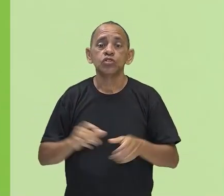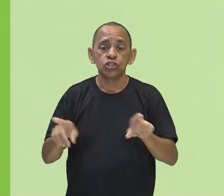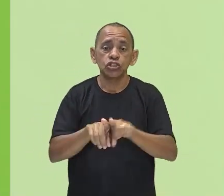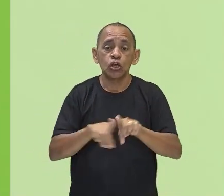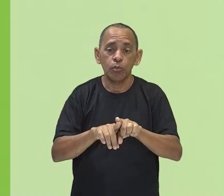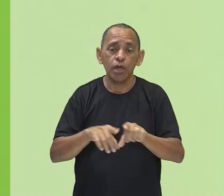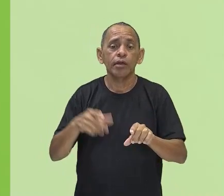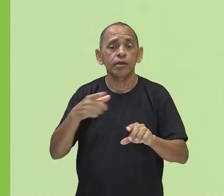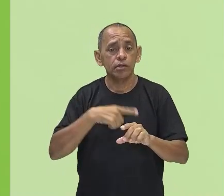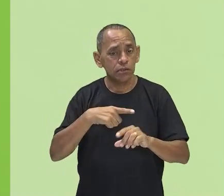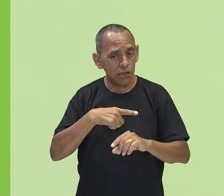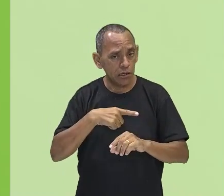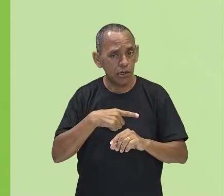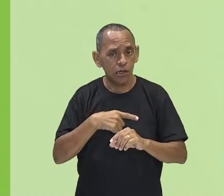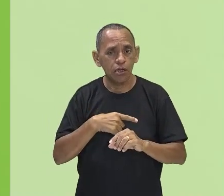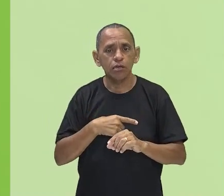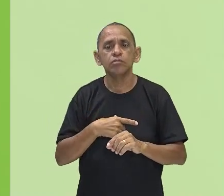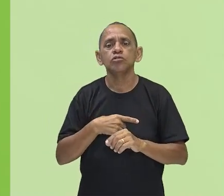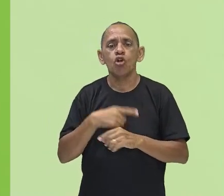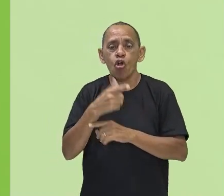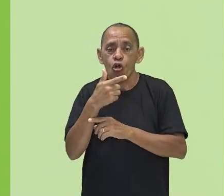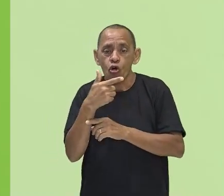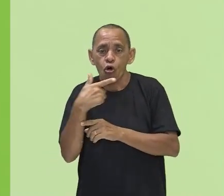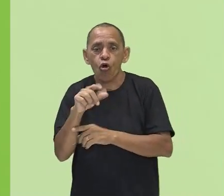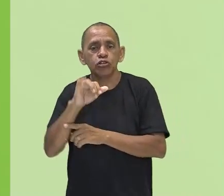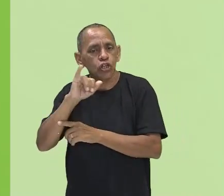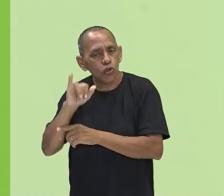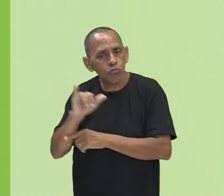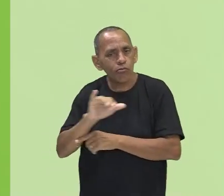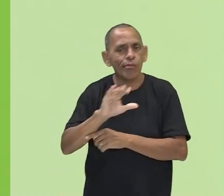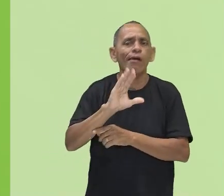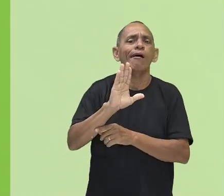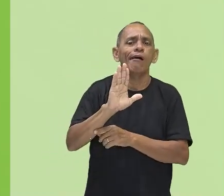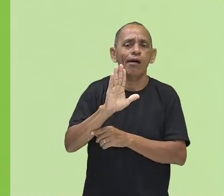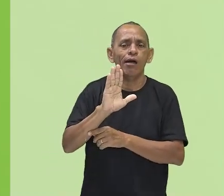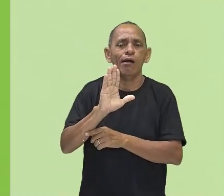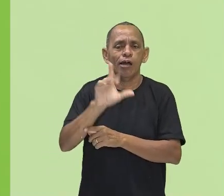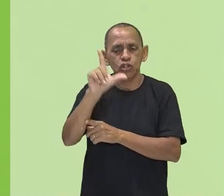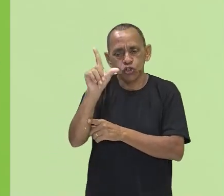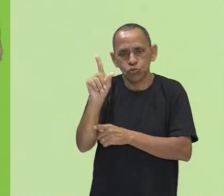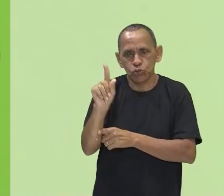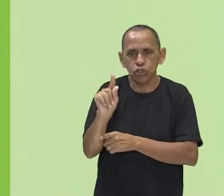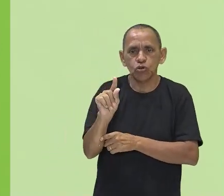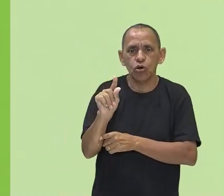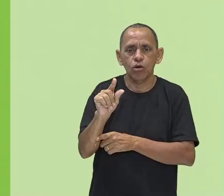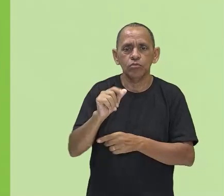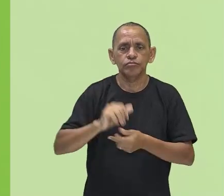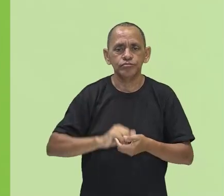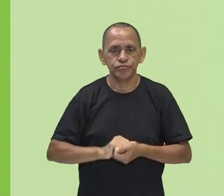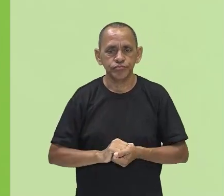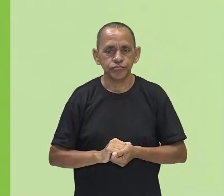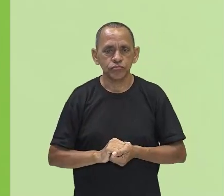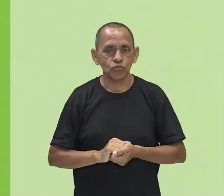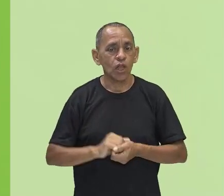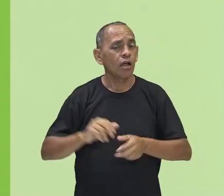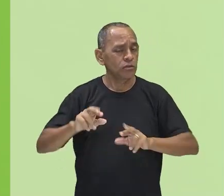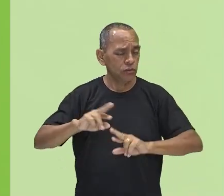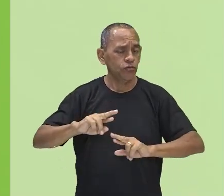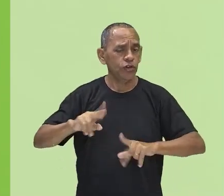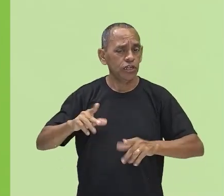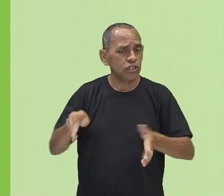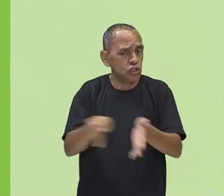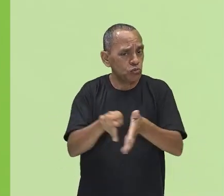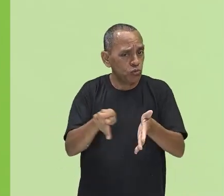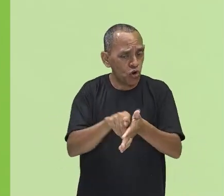ter sempre a formação de uma imagem menor do que o objeto. Beleza? Então, essas são as diferenças